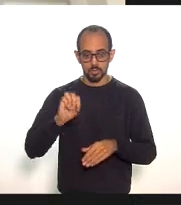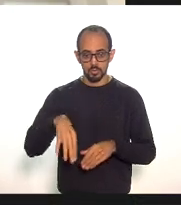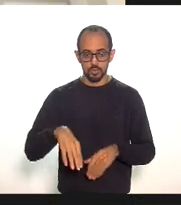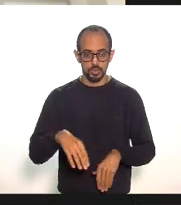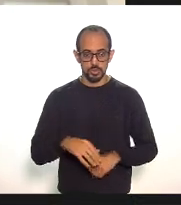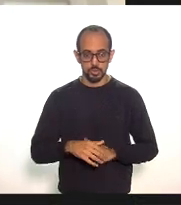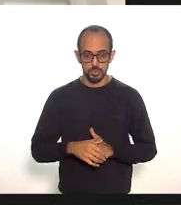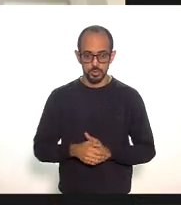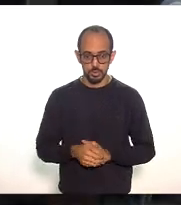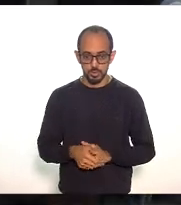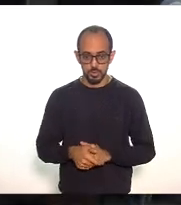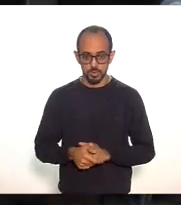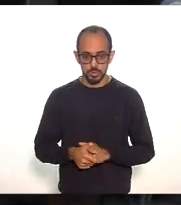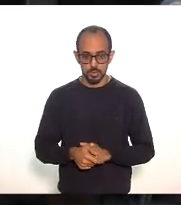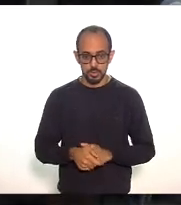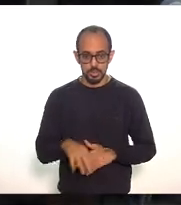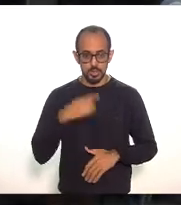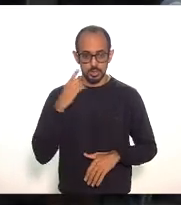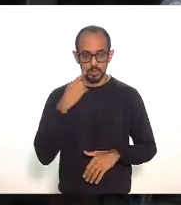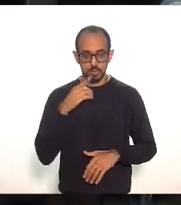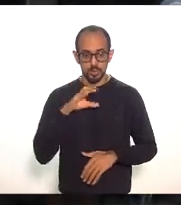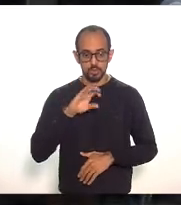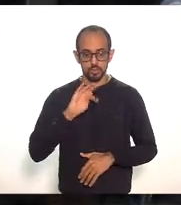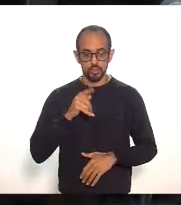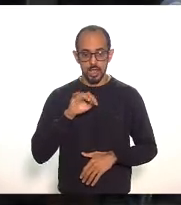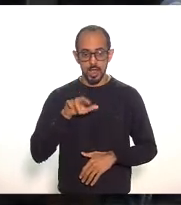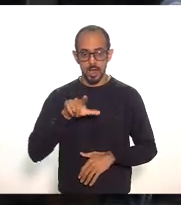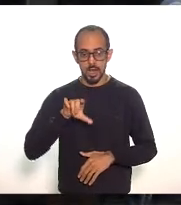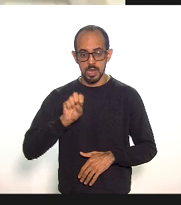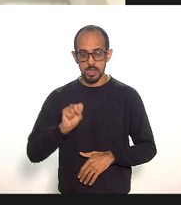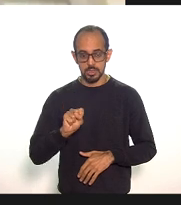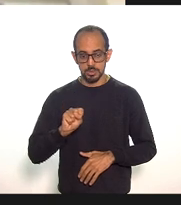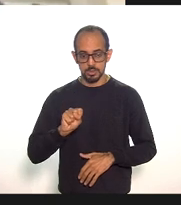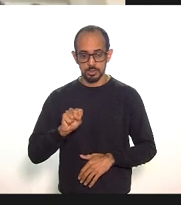presidente. Deputado Charles Batista.